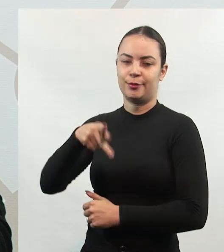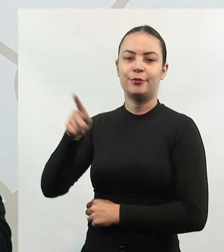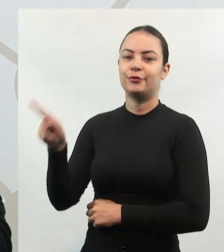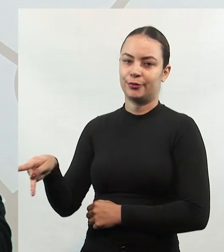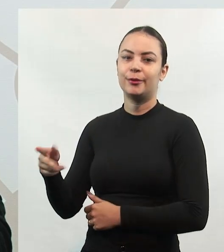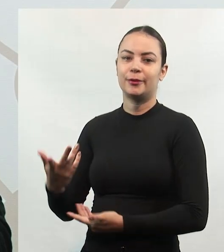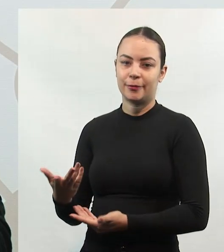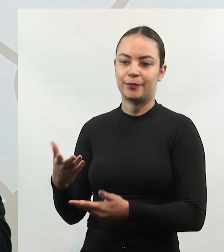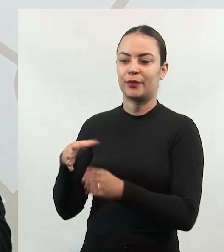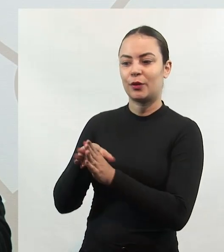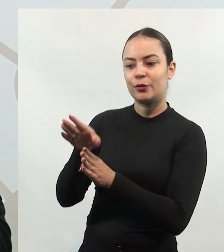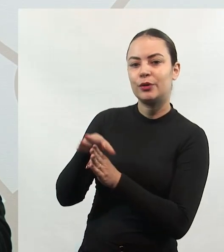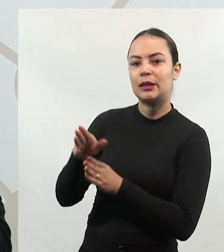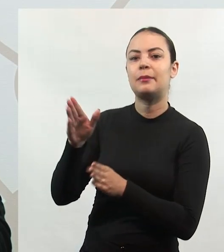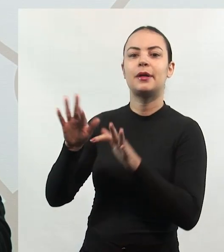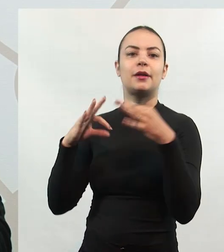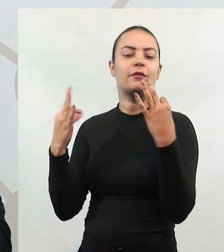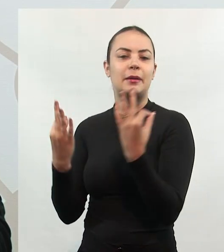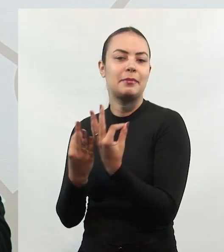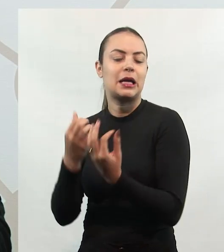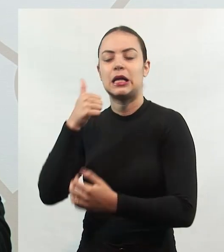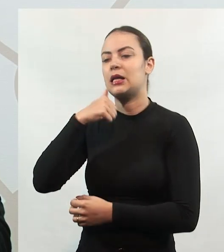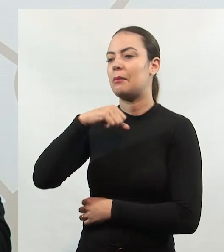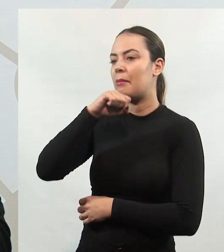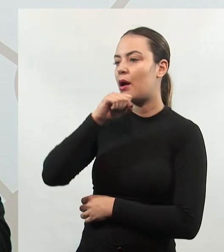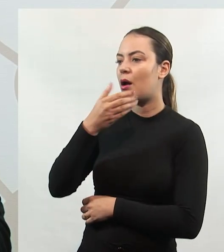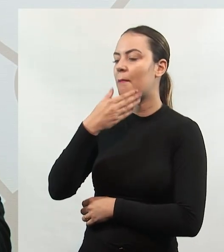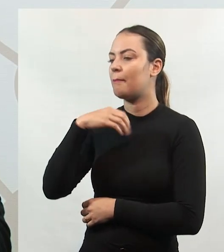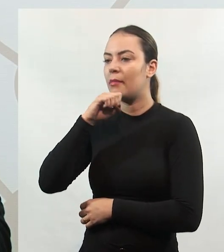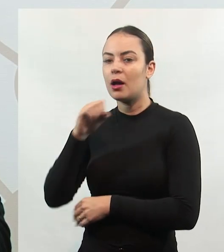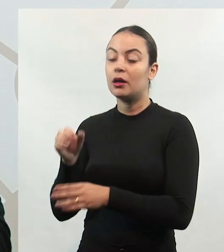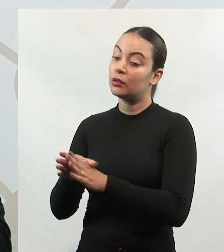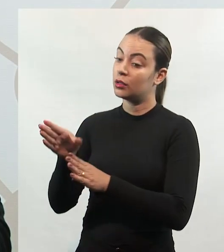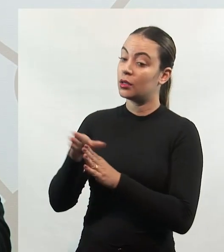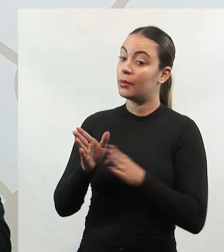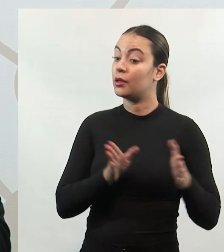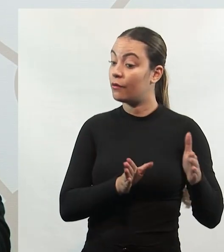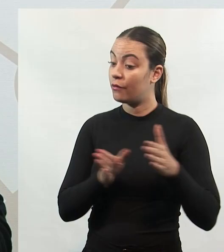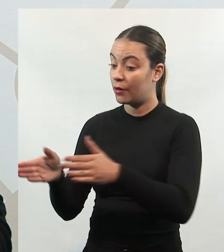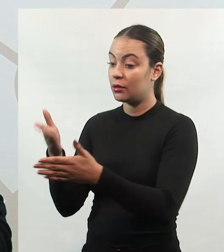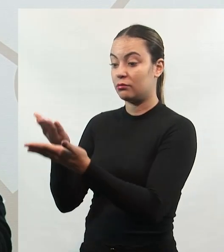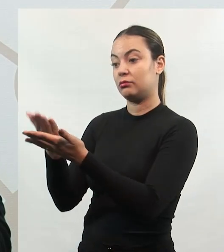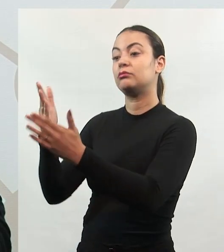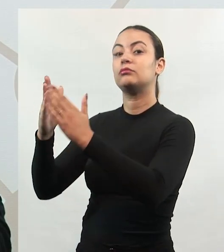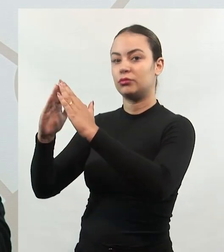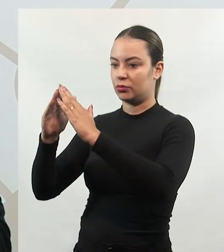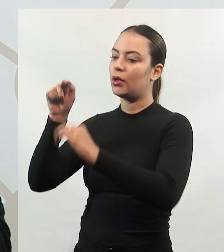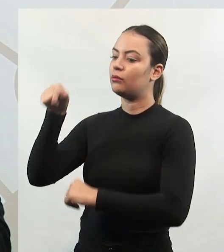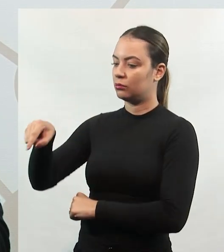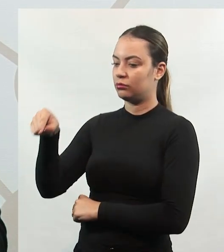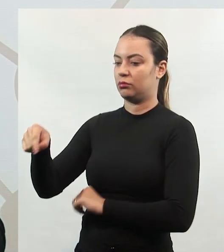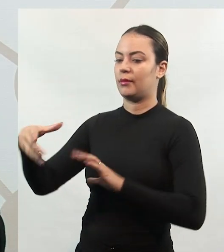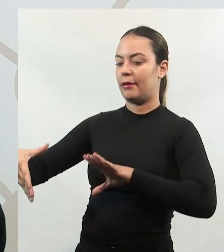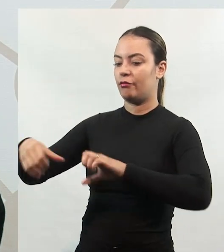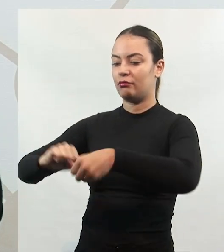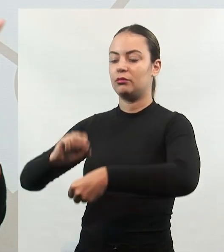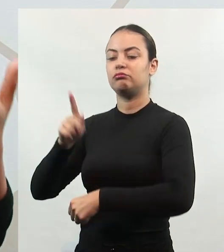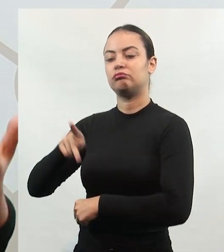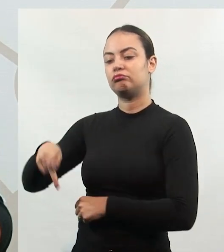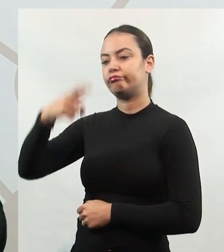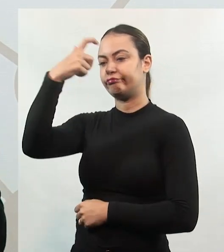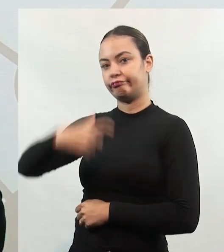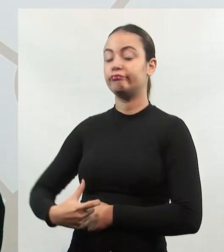em Porto Velho e minha mãe, ela ficou sabendo da escola Carmela Dutra, que